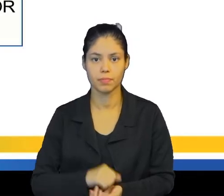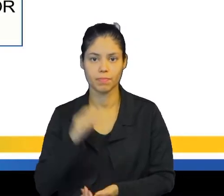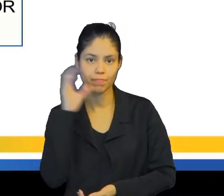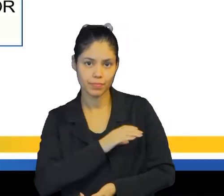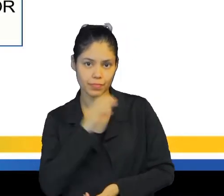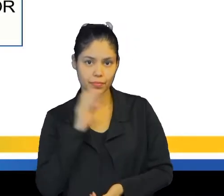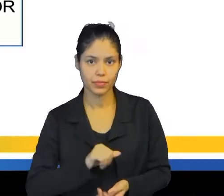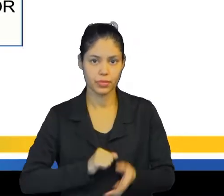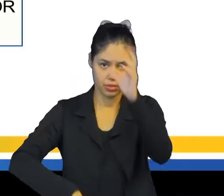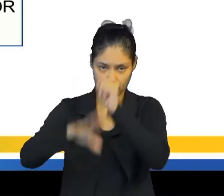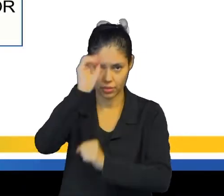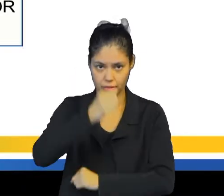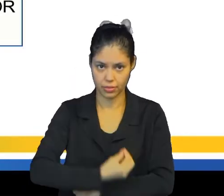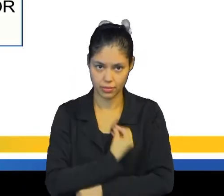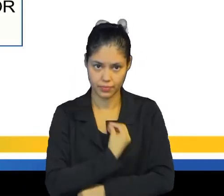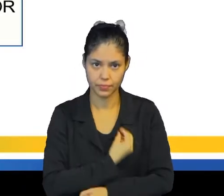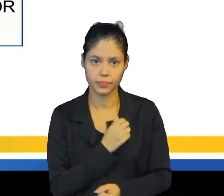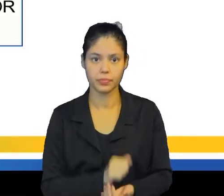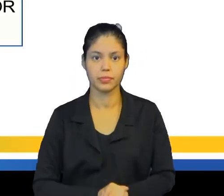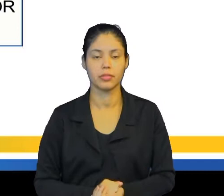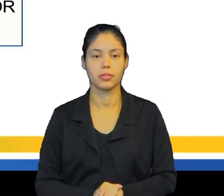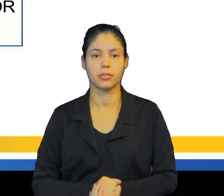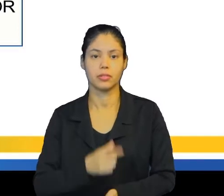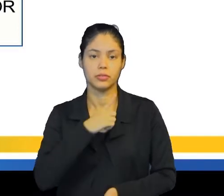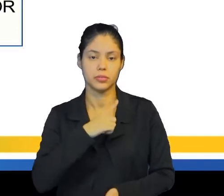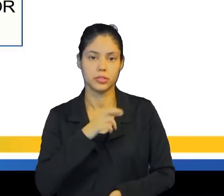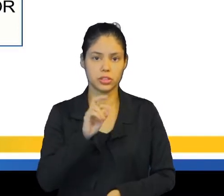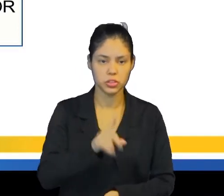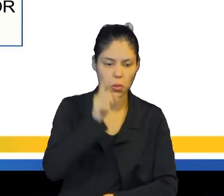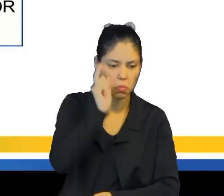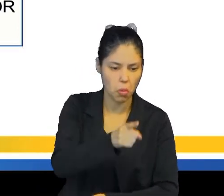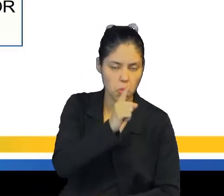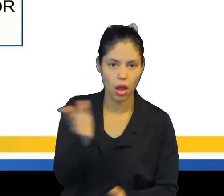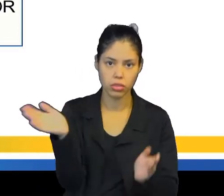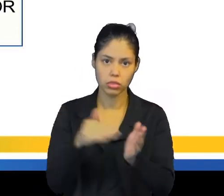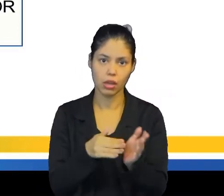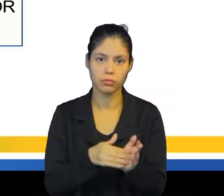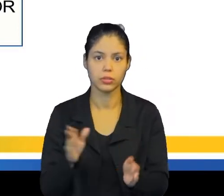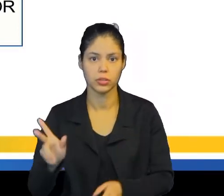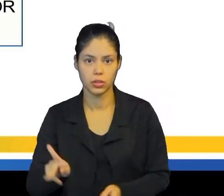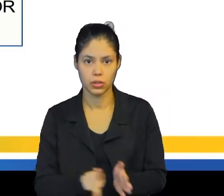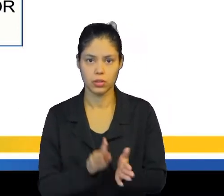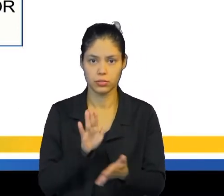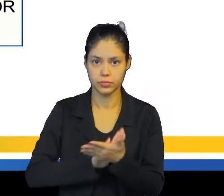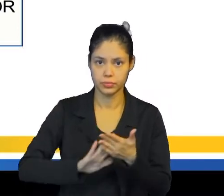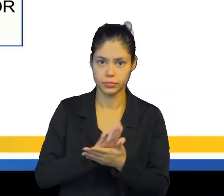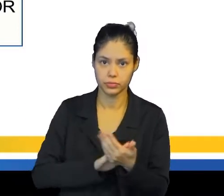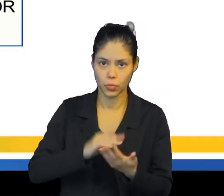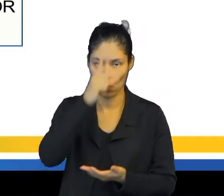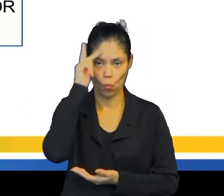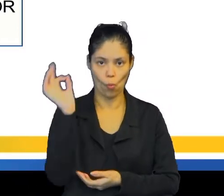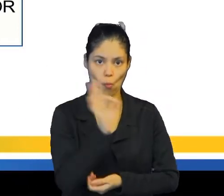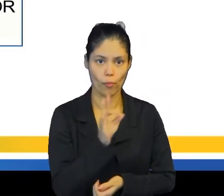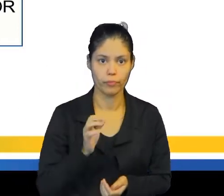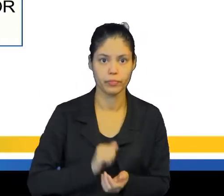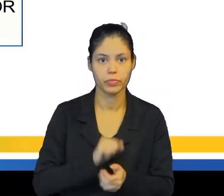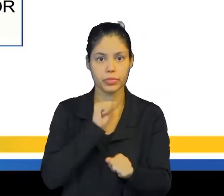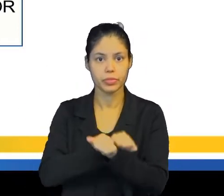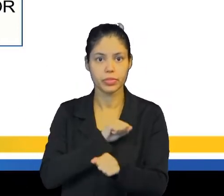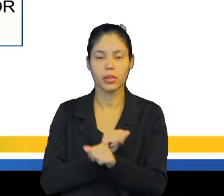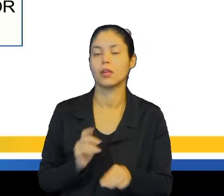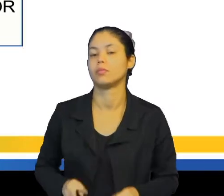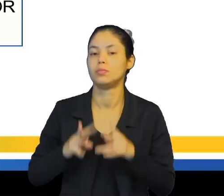se apresse em aprender a viver. A vida lhe ridiculariza até você se tornar nada, ninguém, para